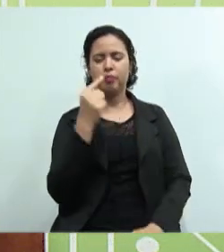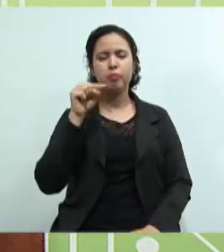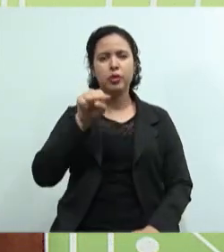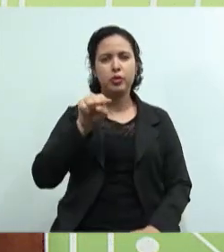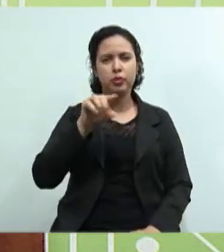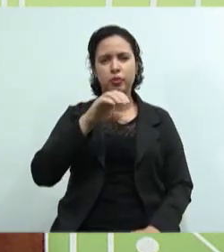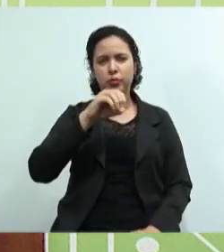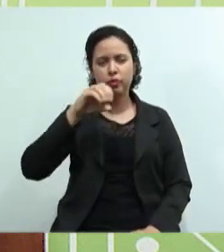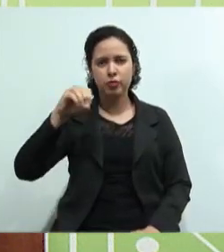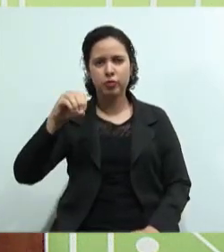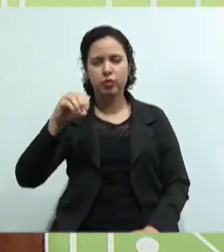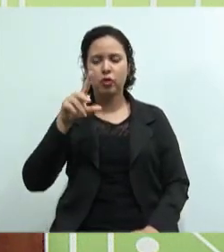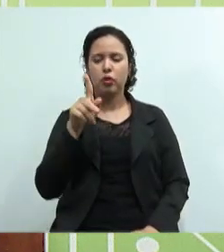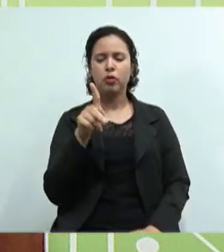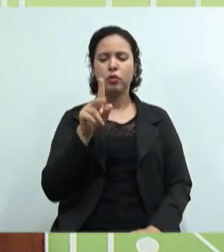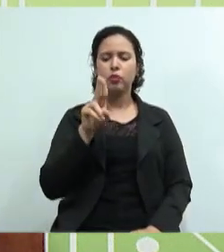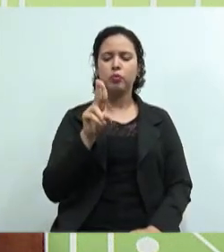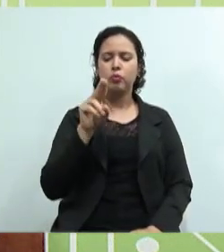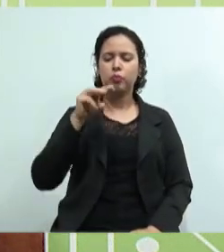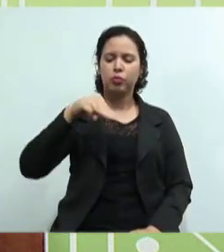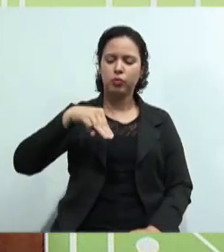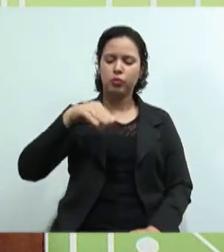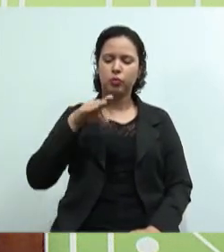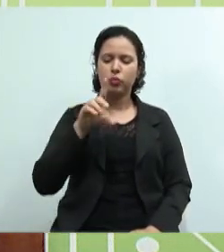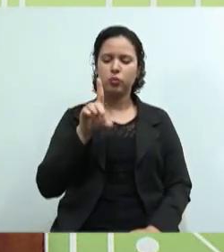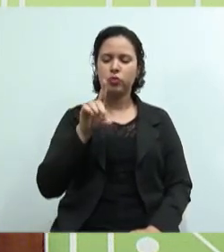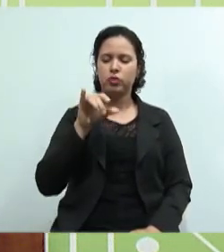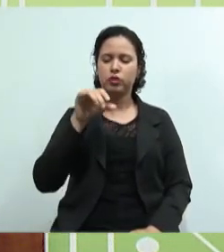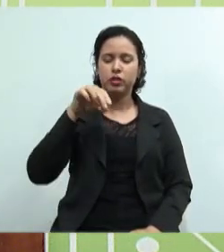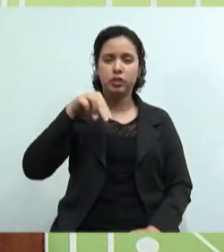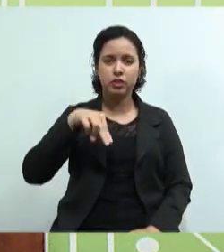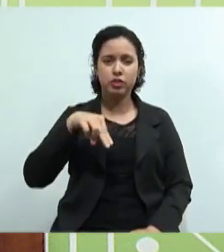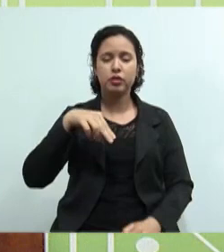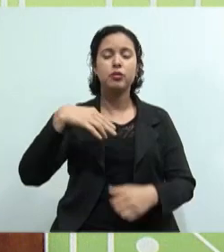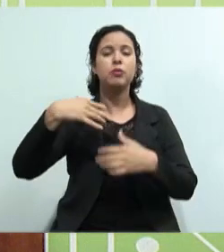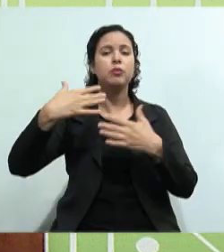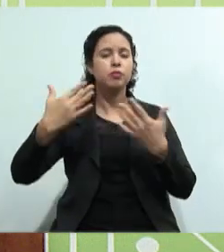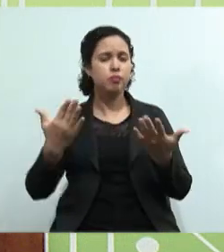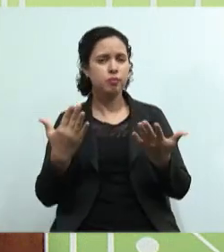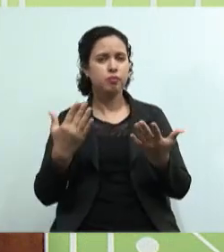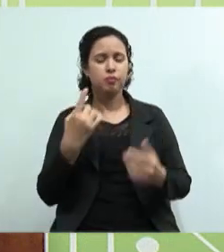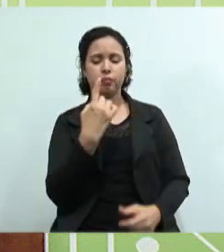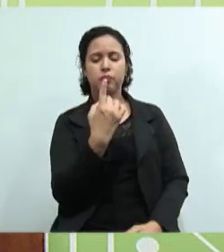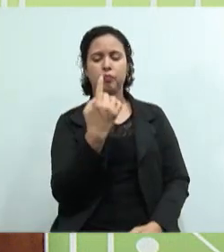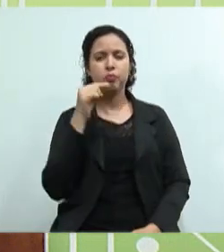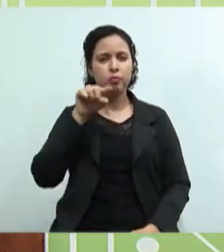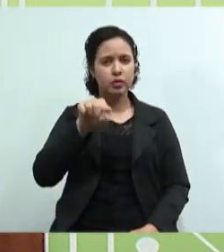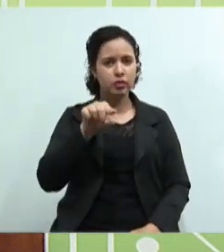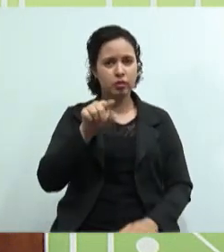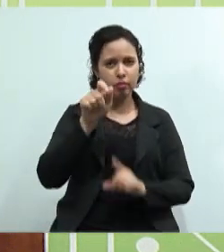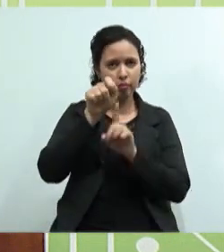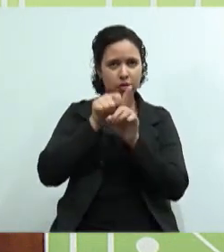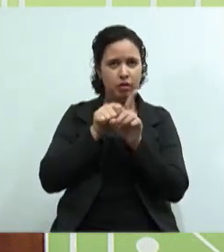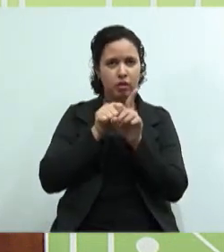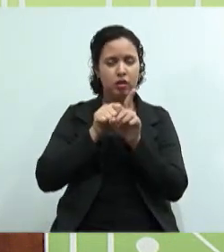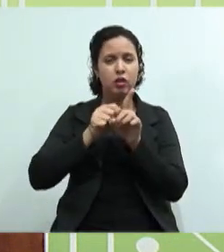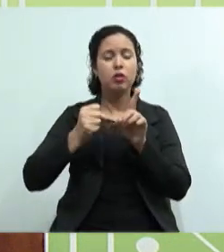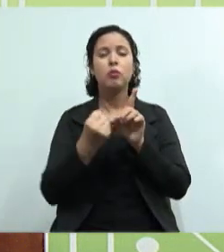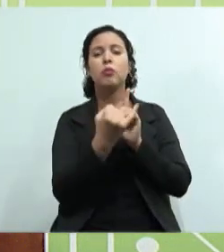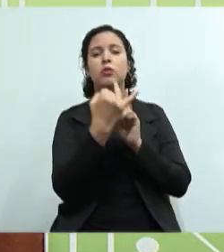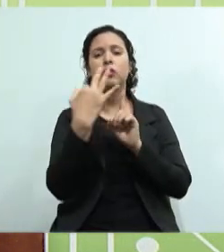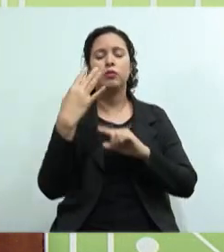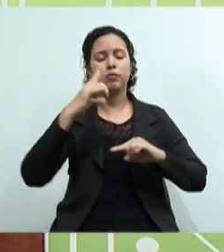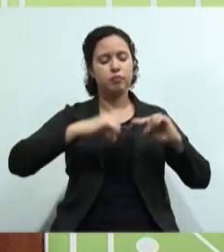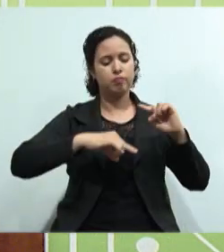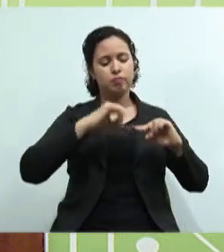mim produzir 1000 pudins por mês, quais são os materiais, quanto de matéria-prima eu tenho que